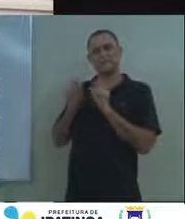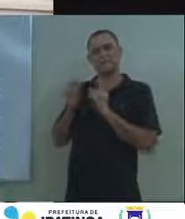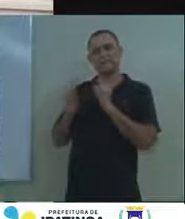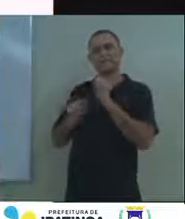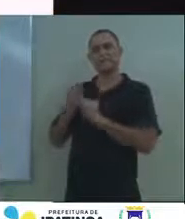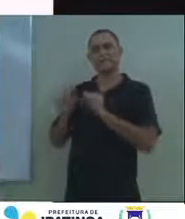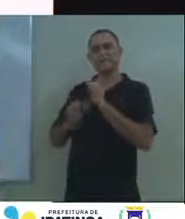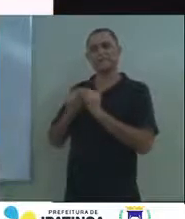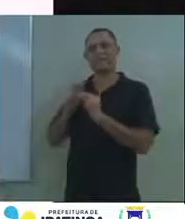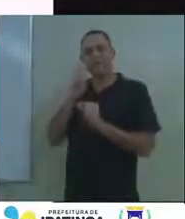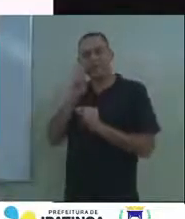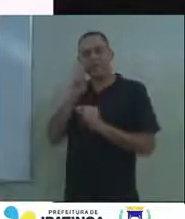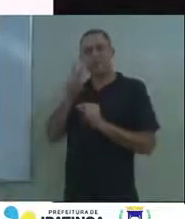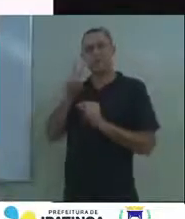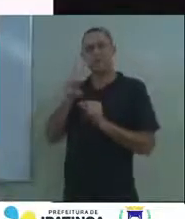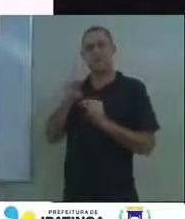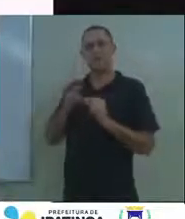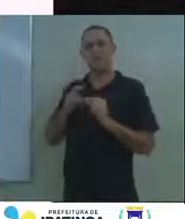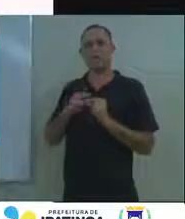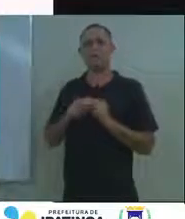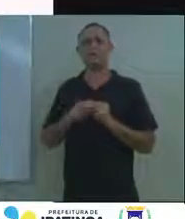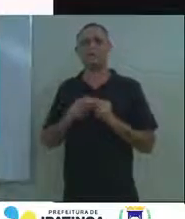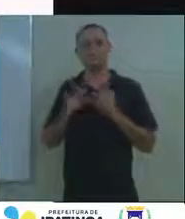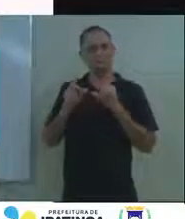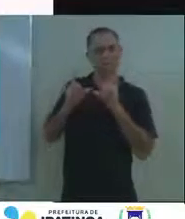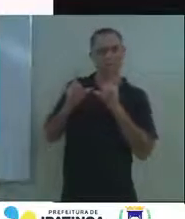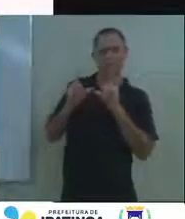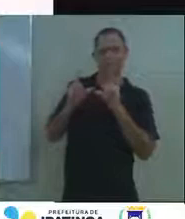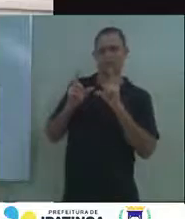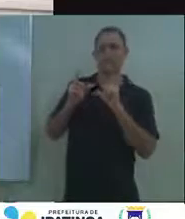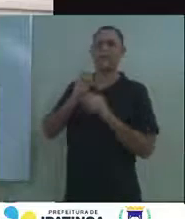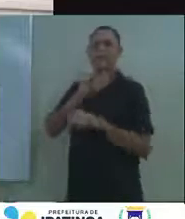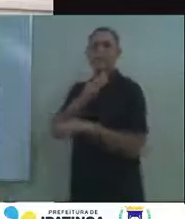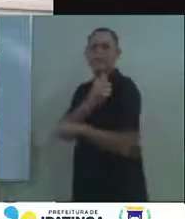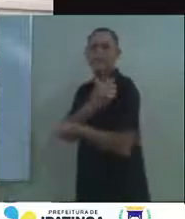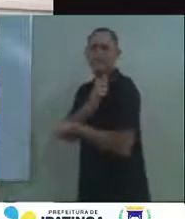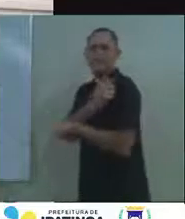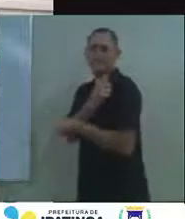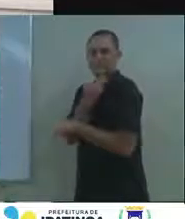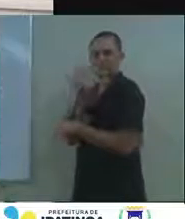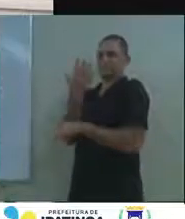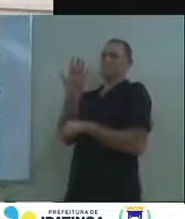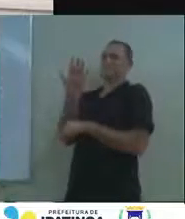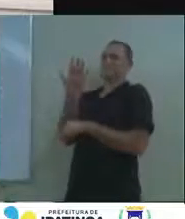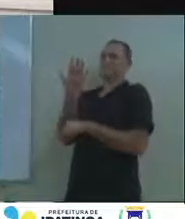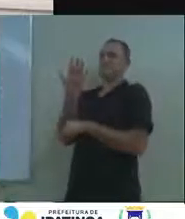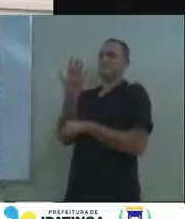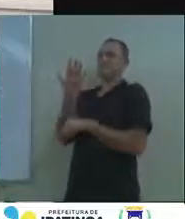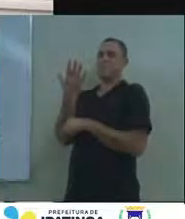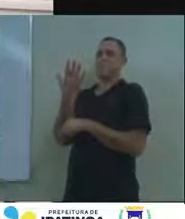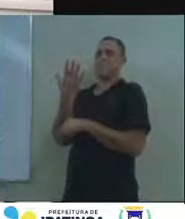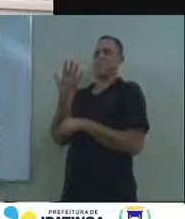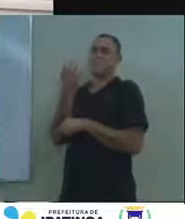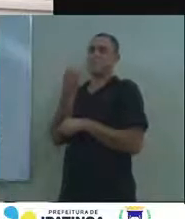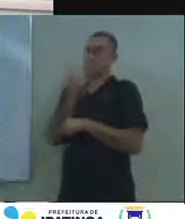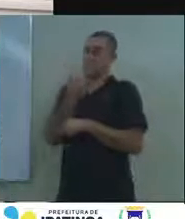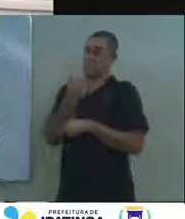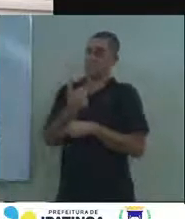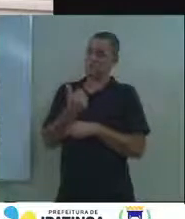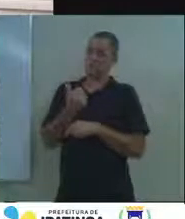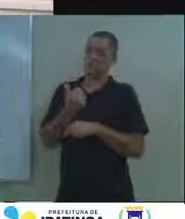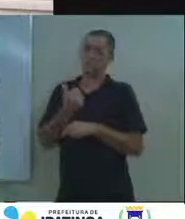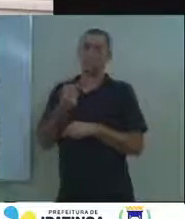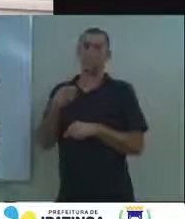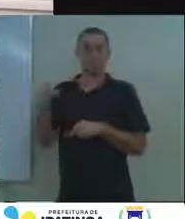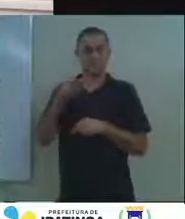Olha só, mas esses meus alunos fizeram até um vídeo em homenagem. Tá vendo como você tem